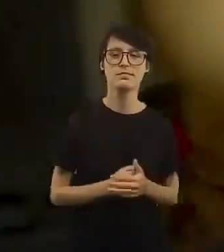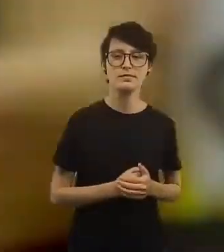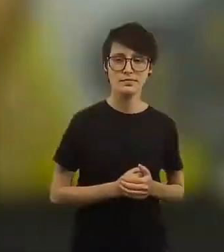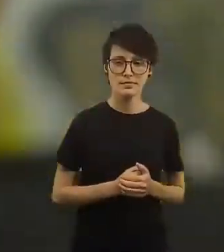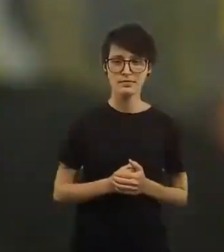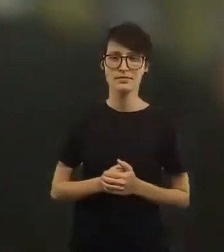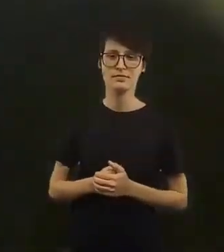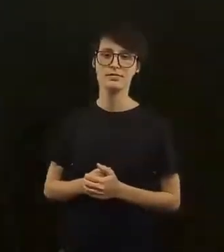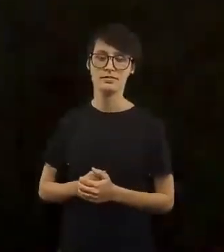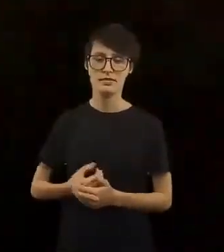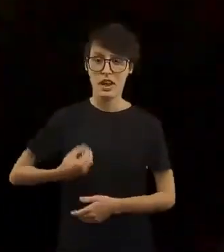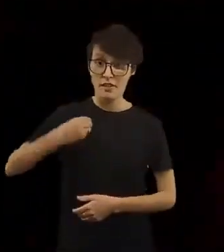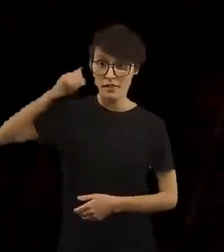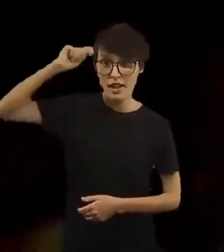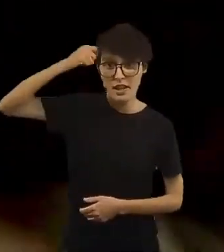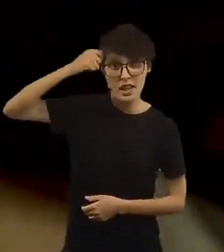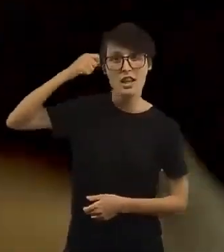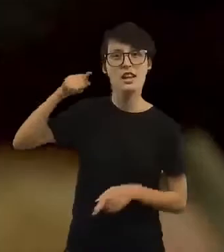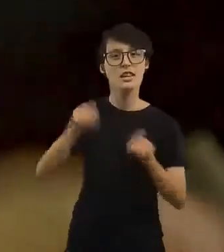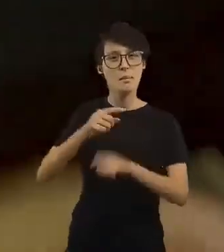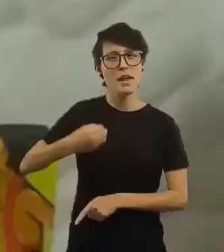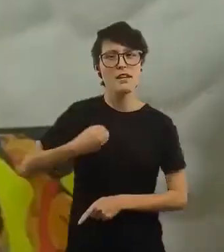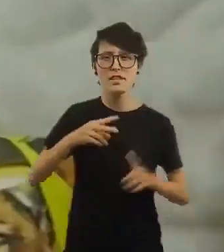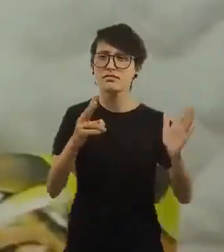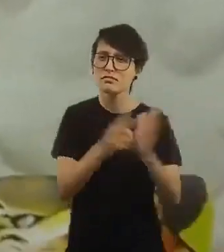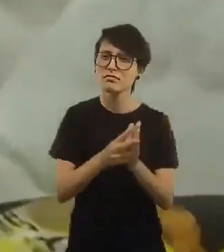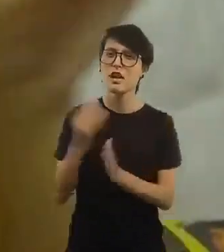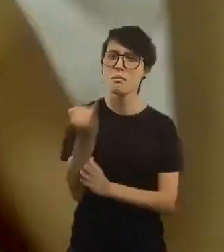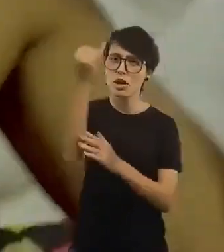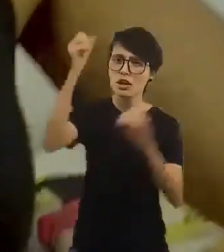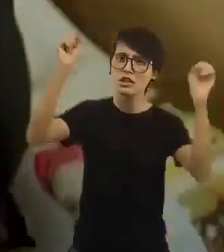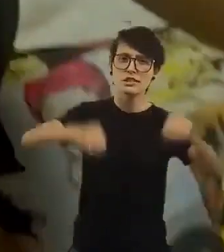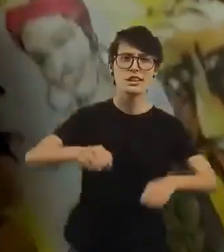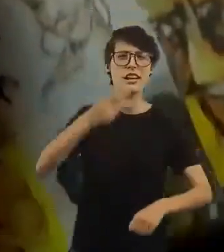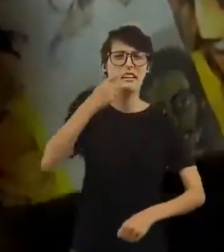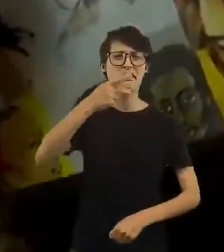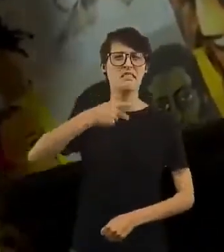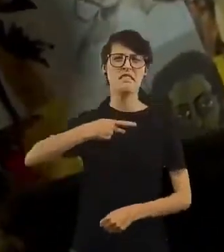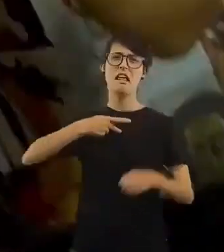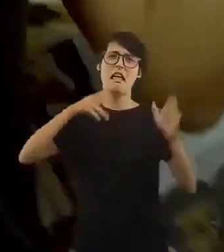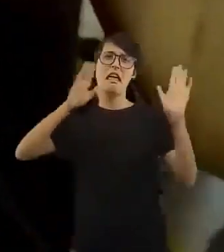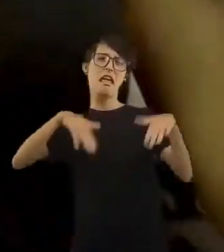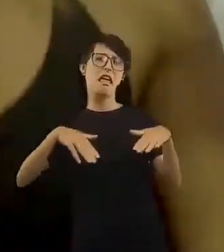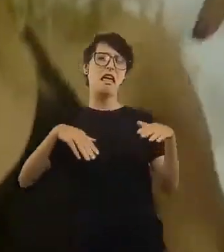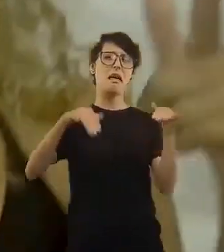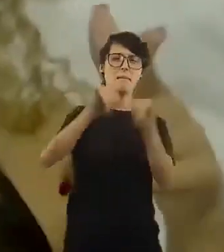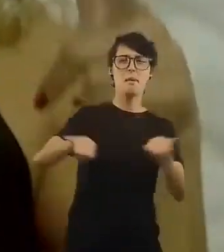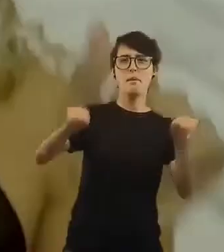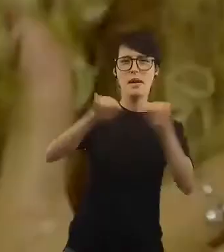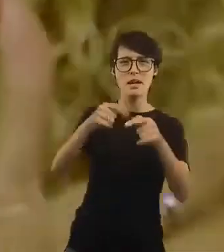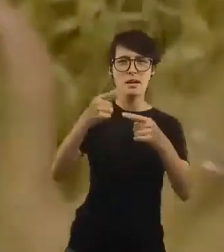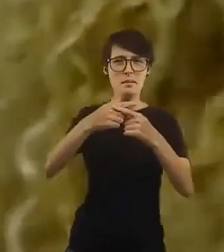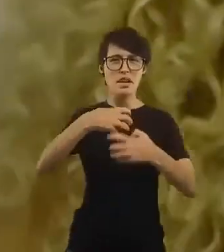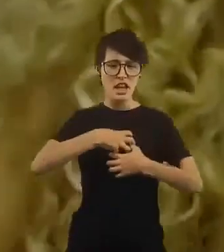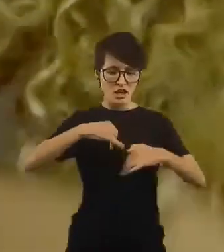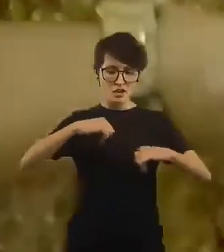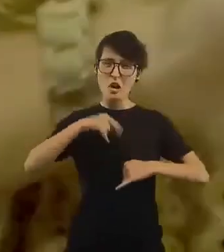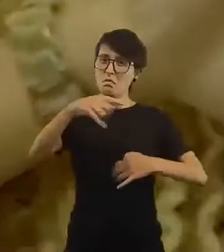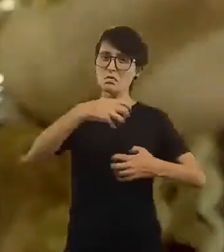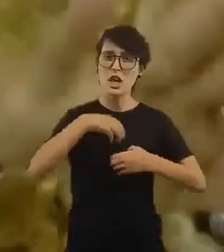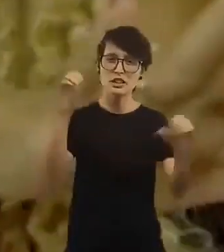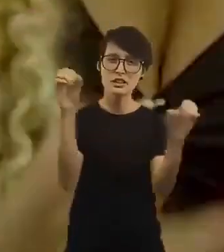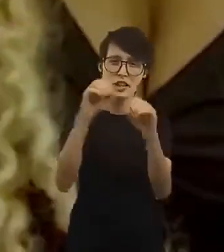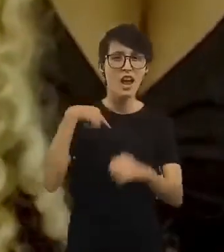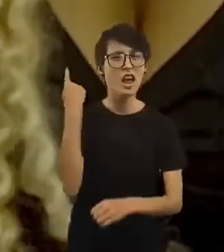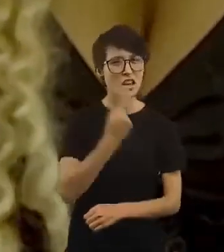Vidas pretas e vidas indígenas importam sim. Não venha me dizer que é mimimi, isso é porque a minha dor não dói em ti. Nós tivemos terras